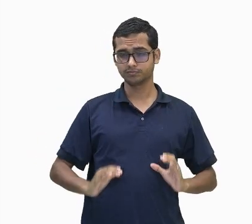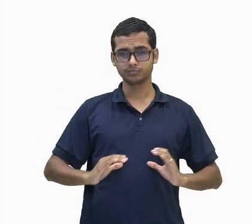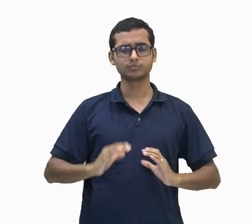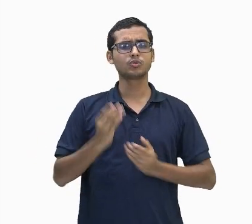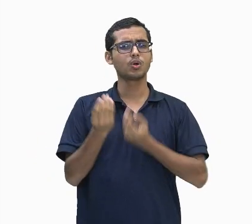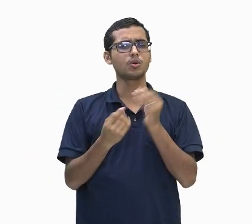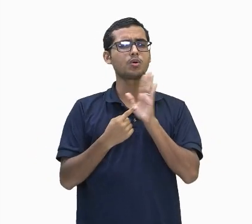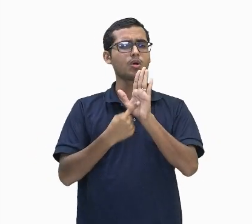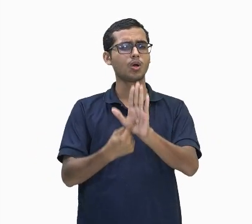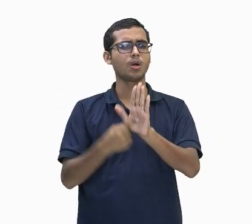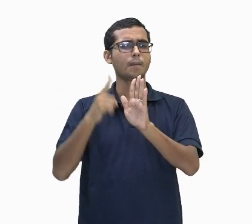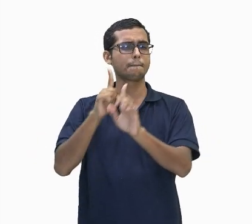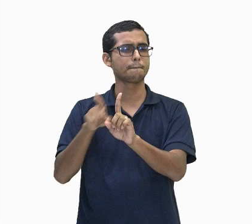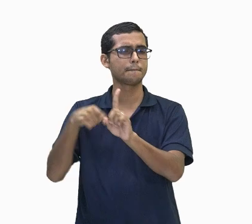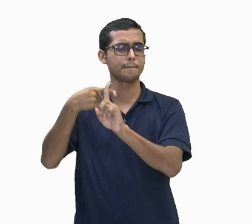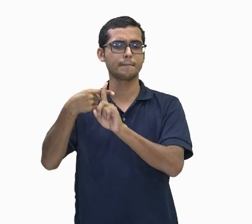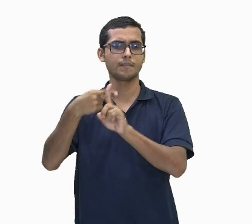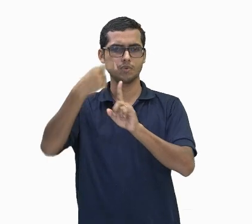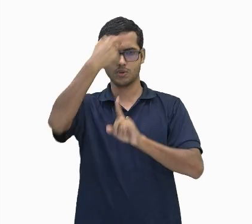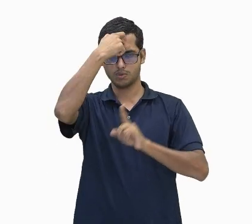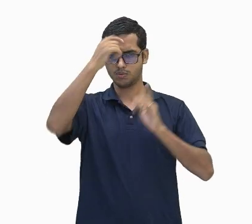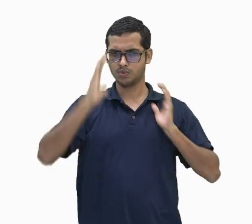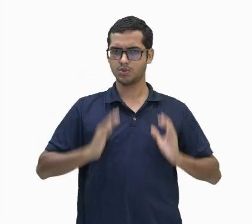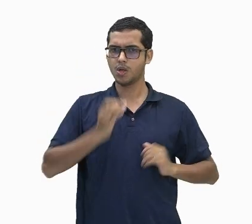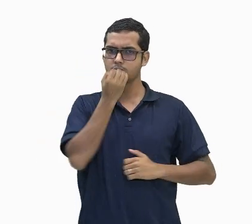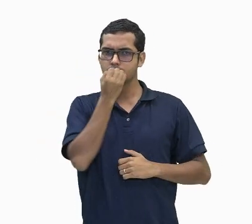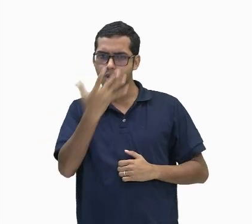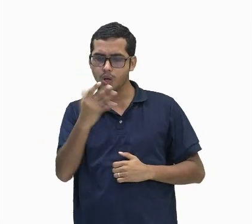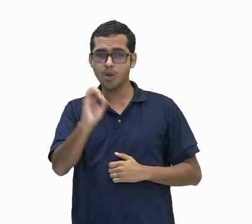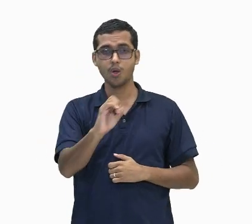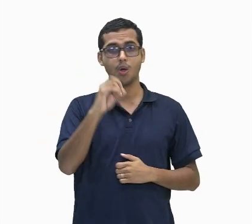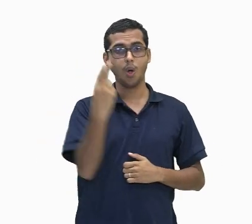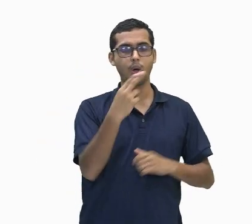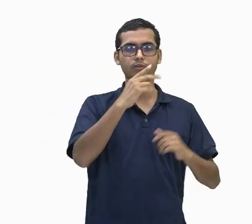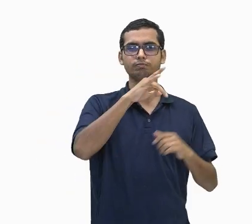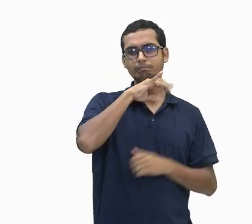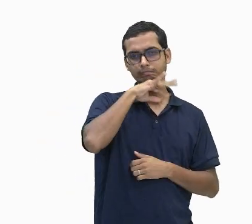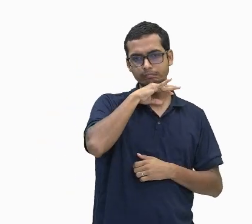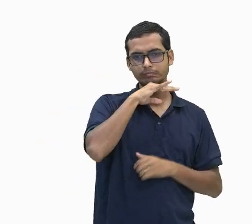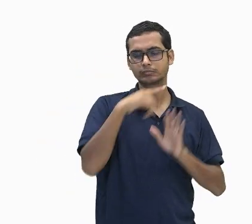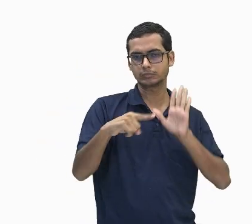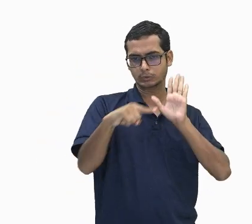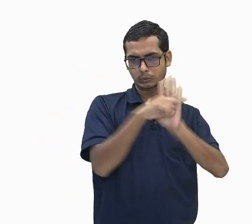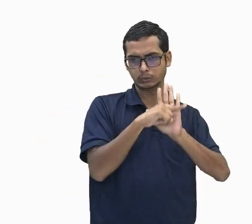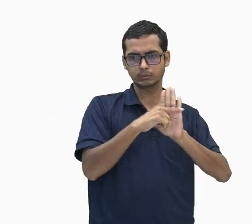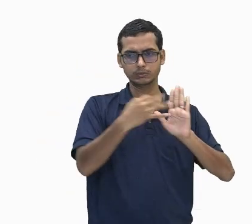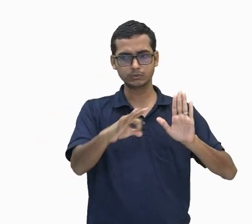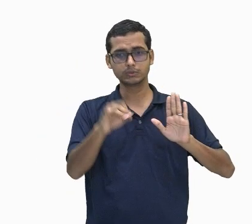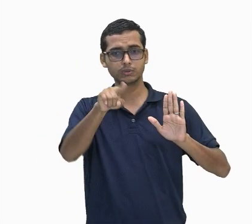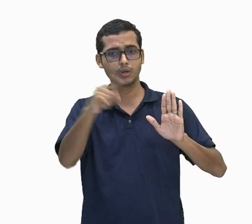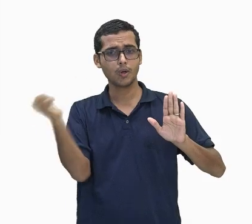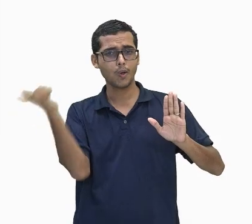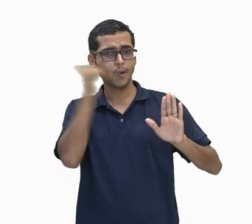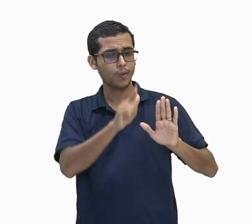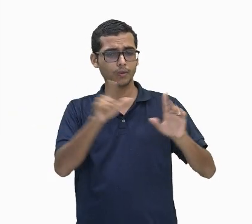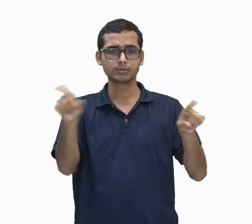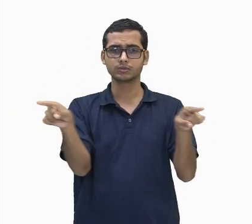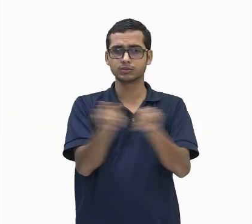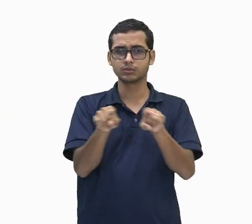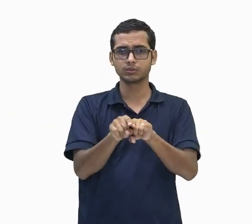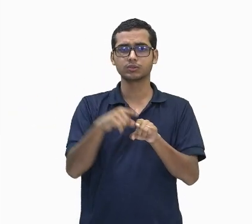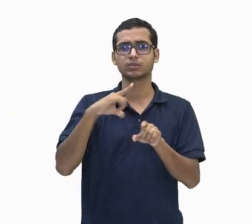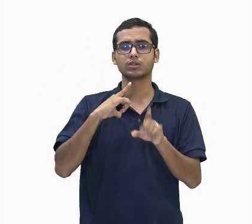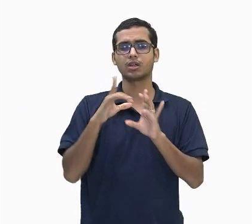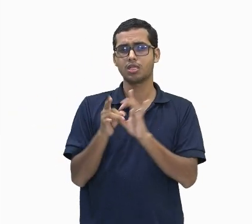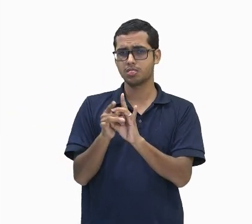maneira positiva o comportamento positivo ou de maneira negativa o comportamento negativo para você deixar de ter aquele